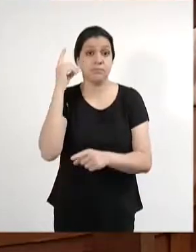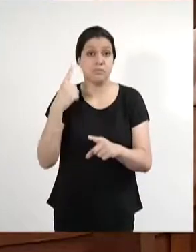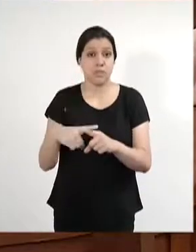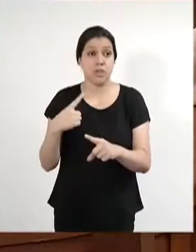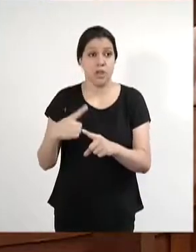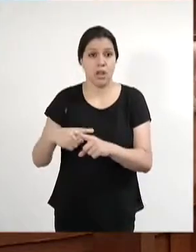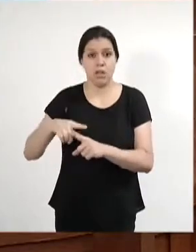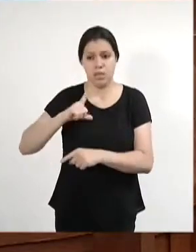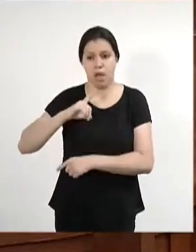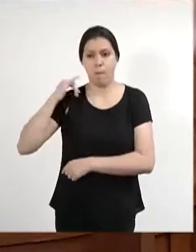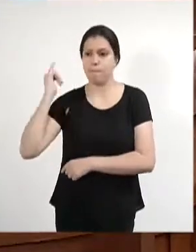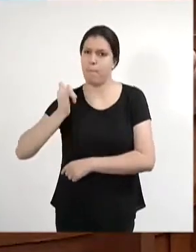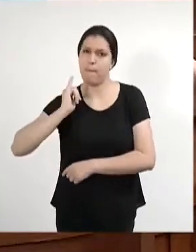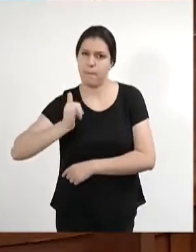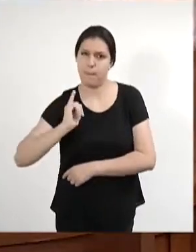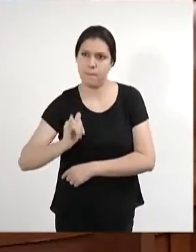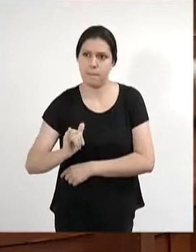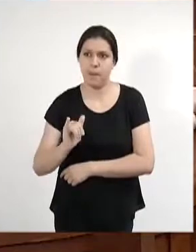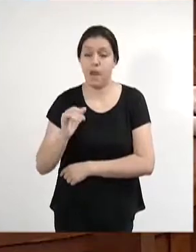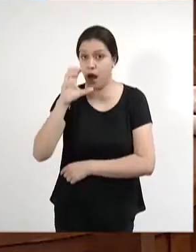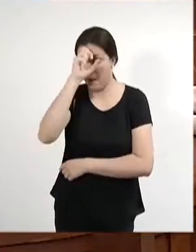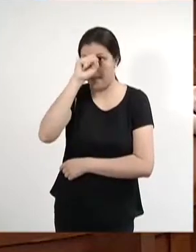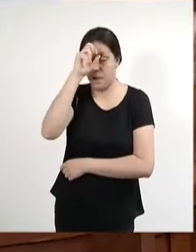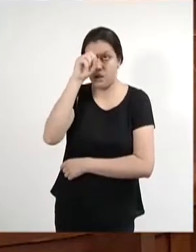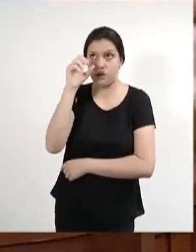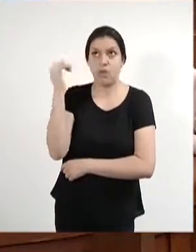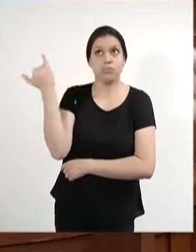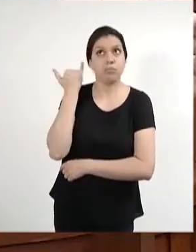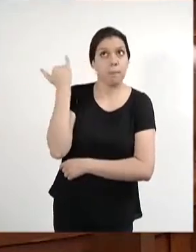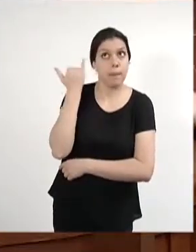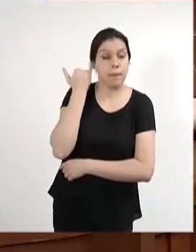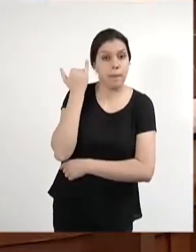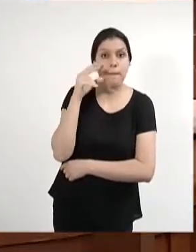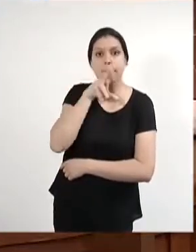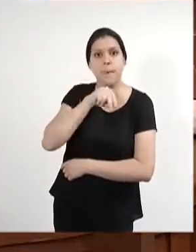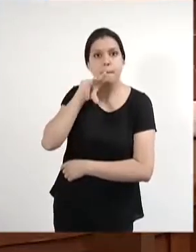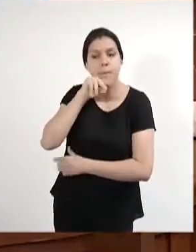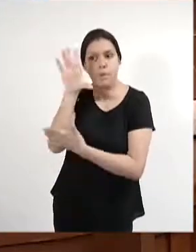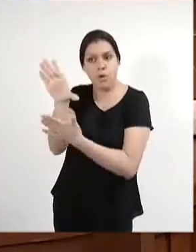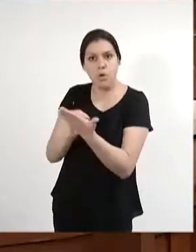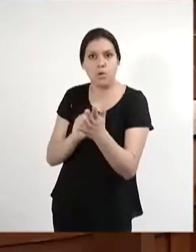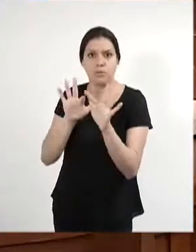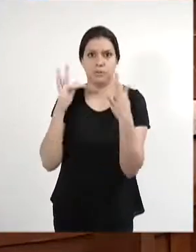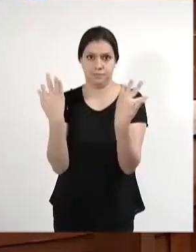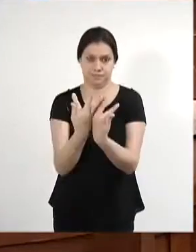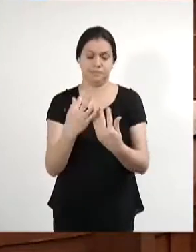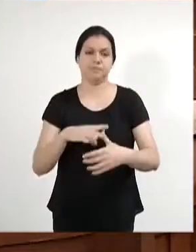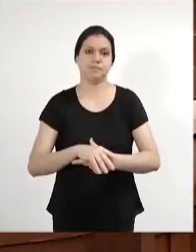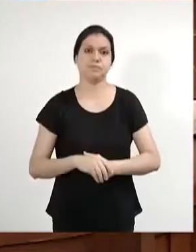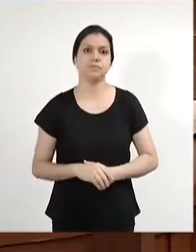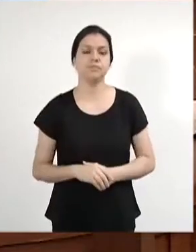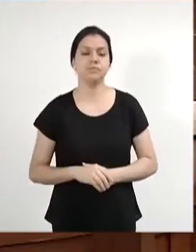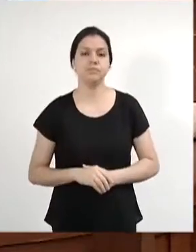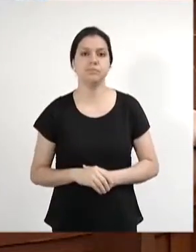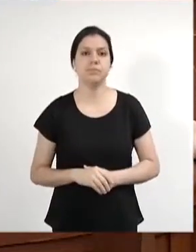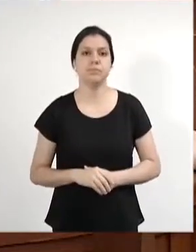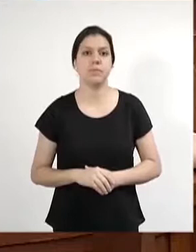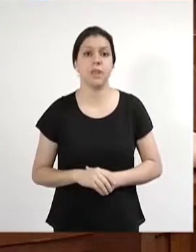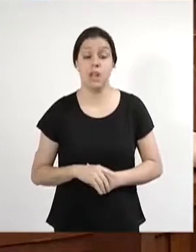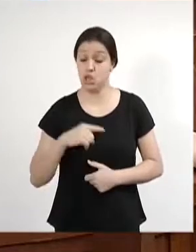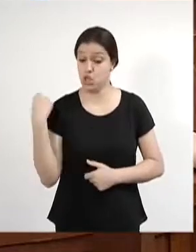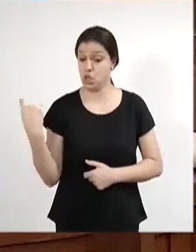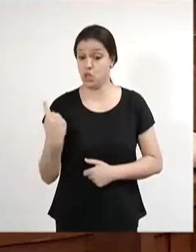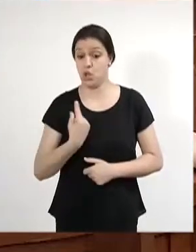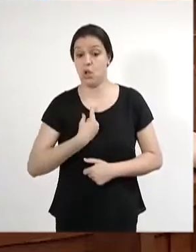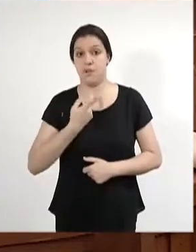oralidade, pela fala, pela história, pelo exemplo da sua família. Nós